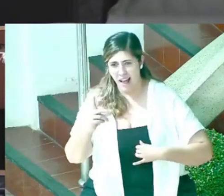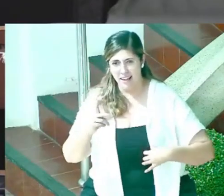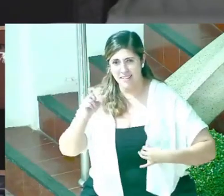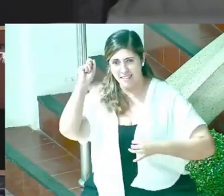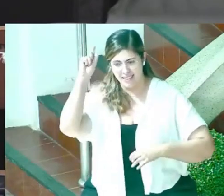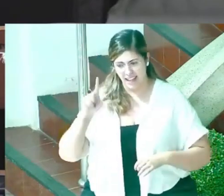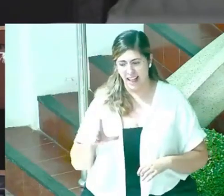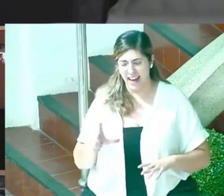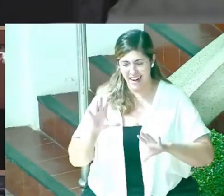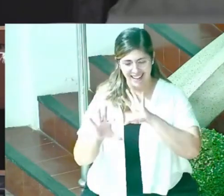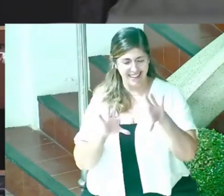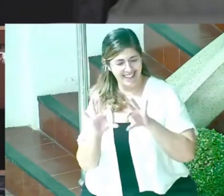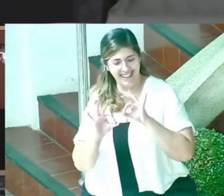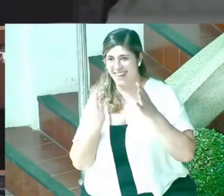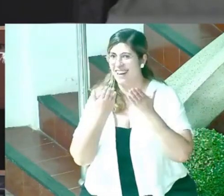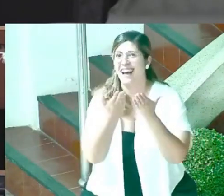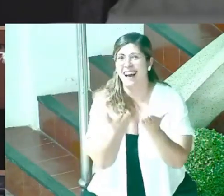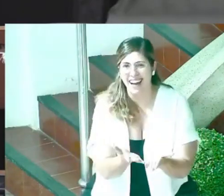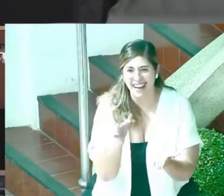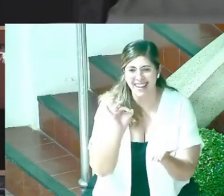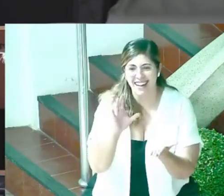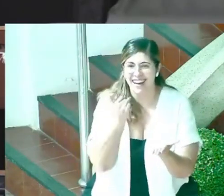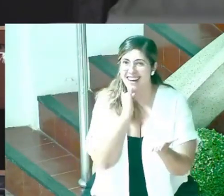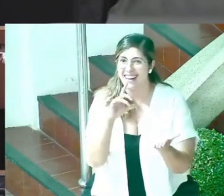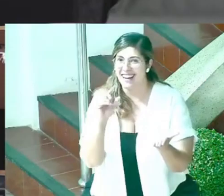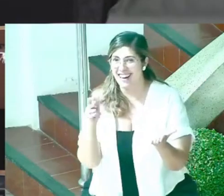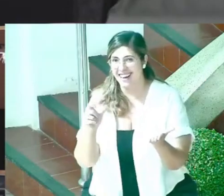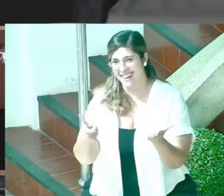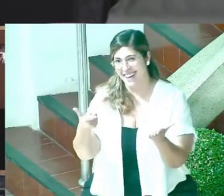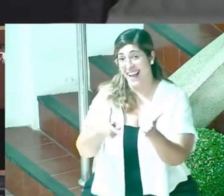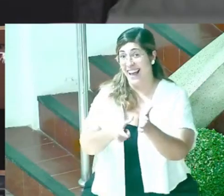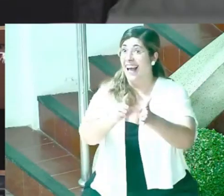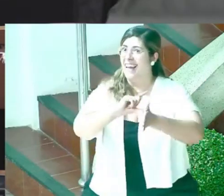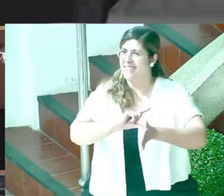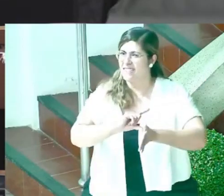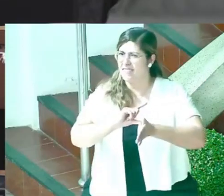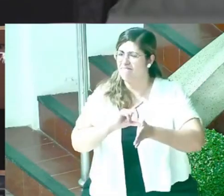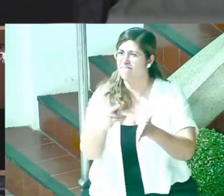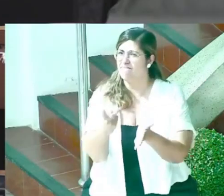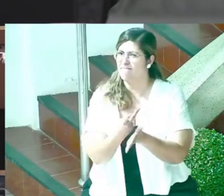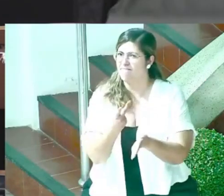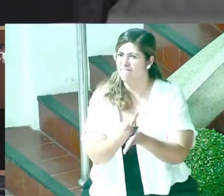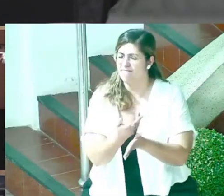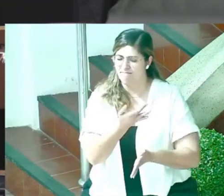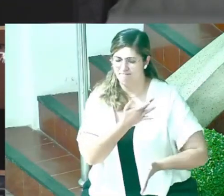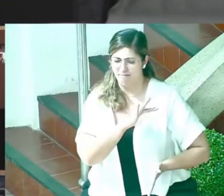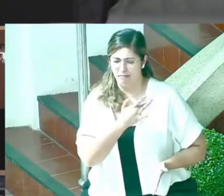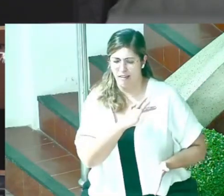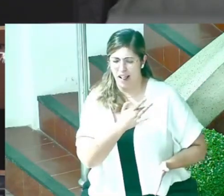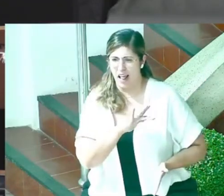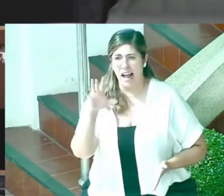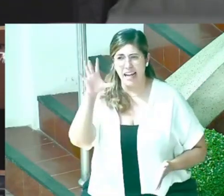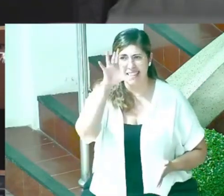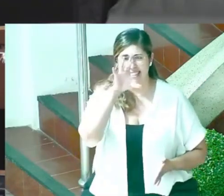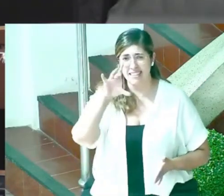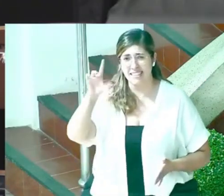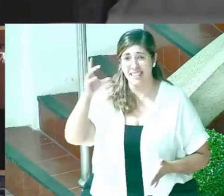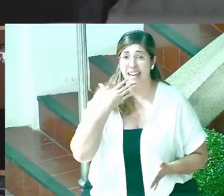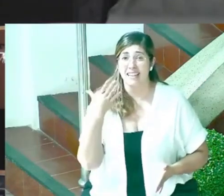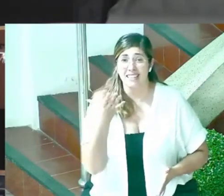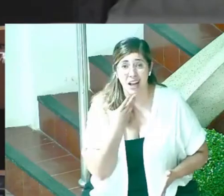Pai Nosso nos remete à nossa maior carência espiritual,